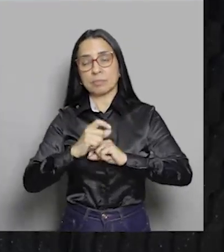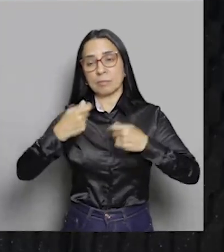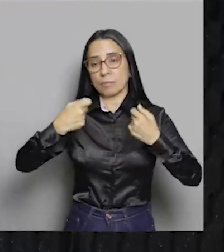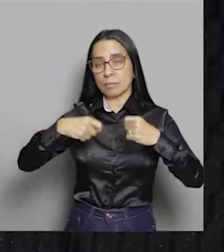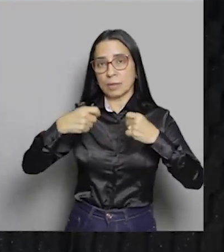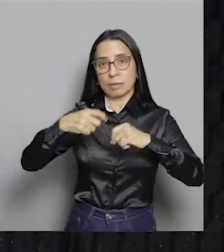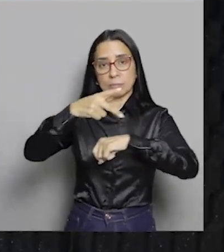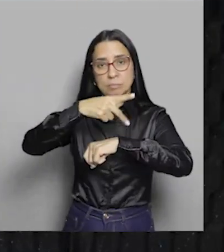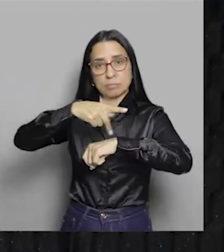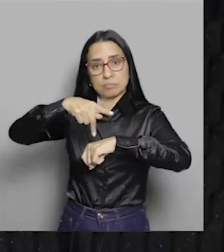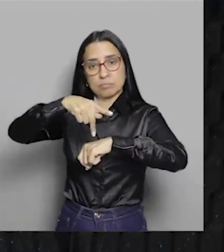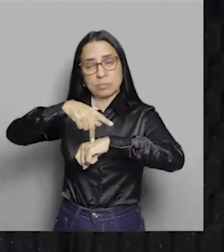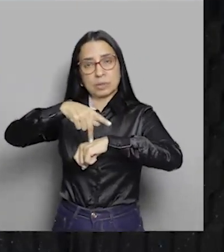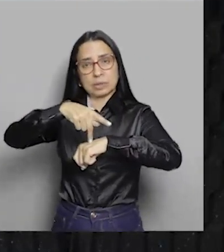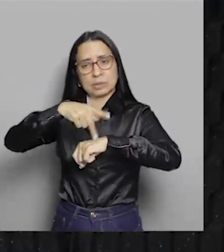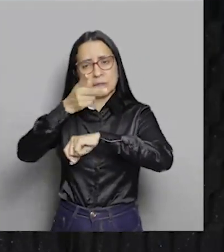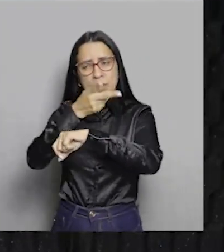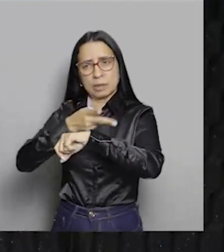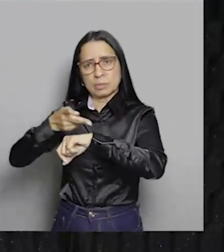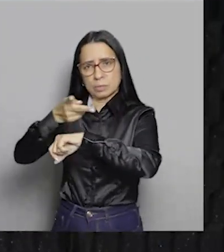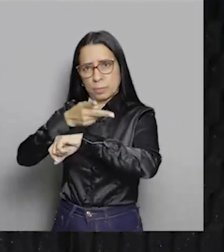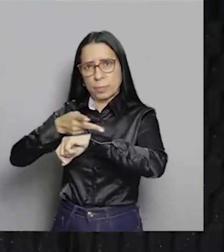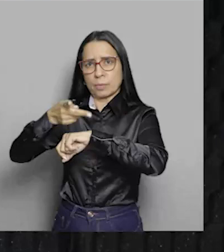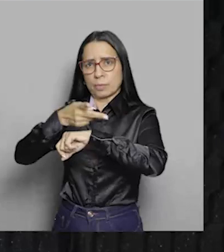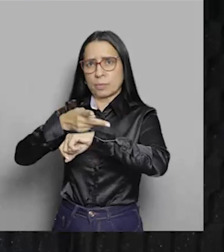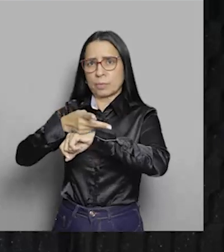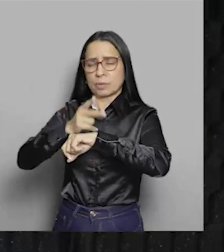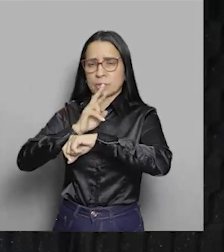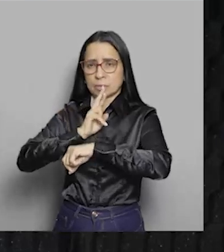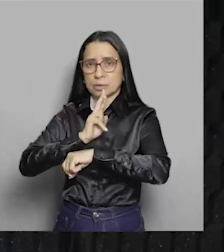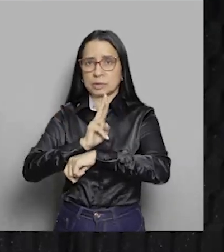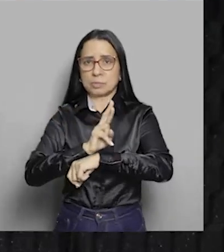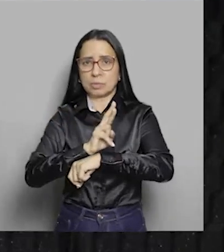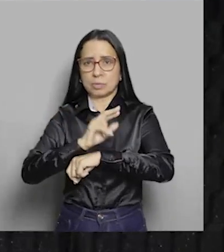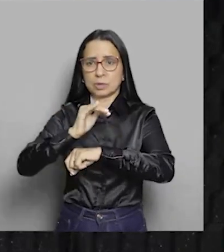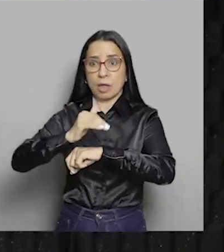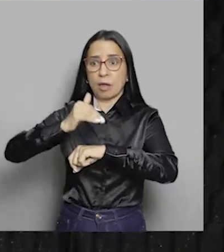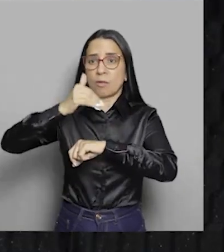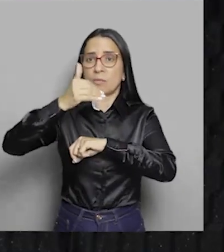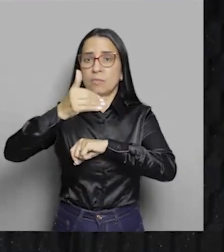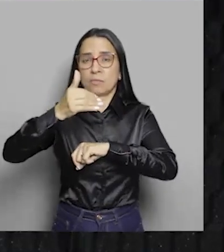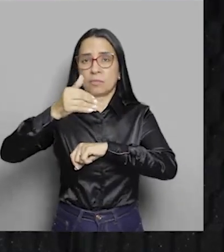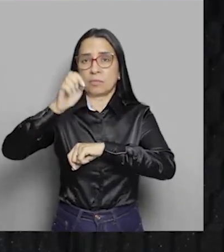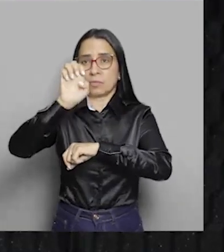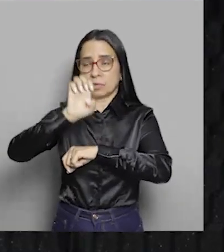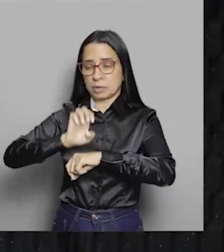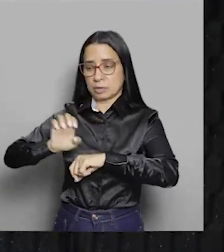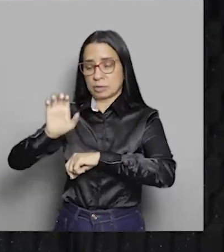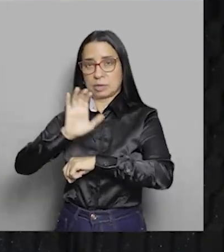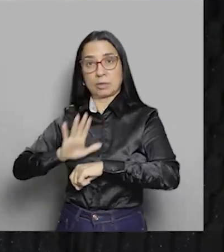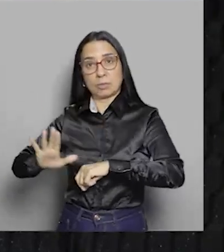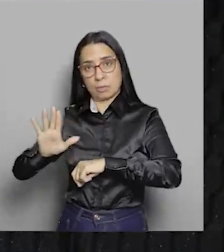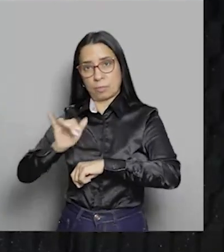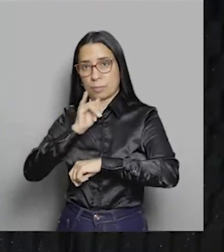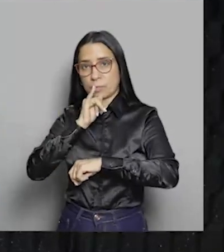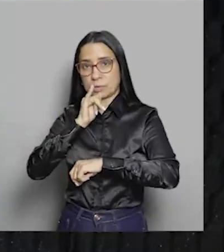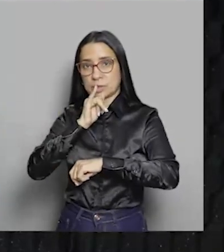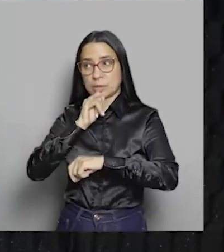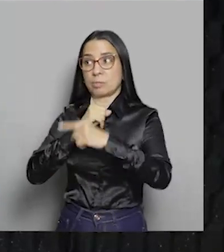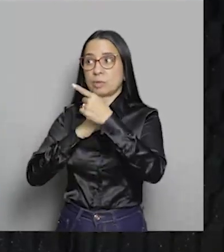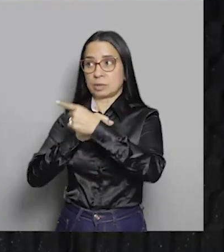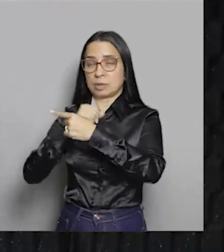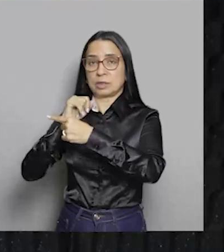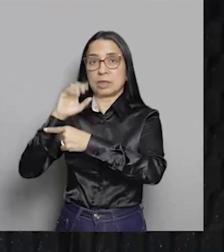desses países de buscar essas soluções fora da Europa, por exemplo, da África e da